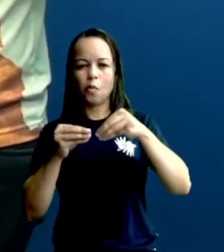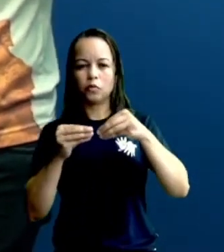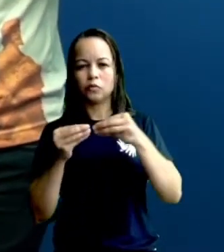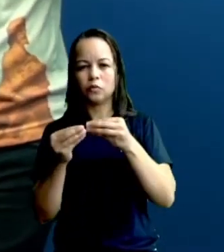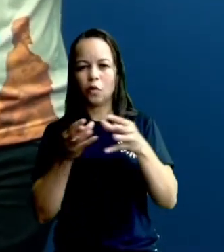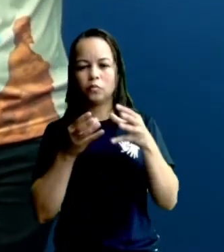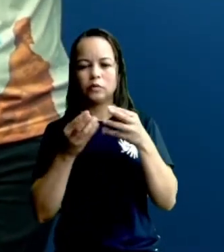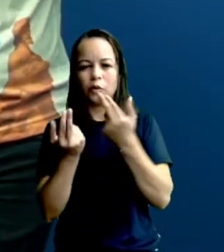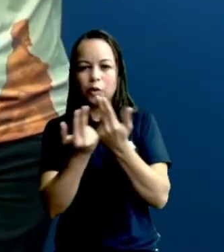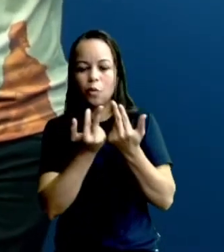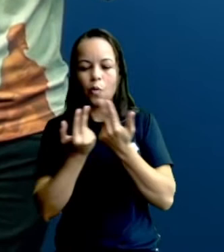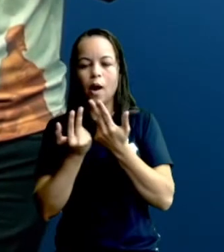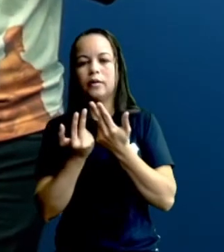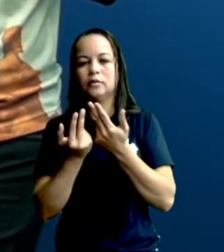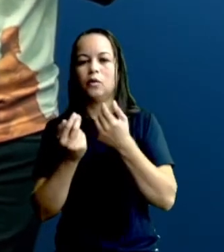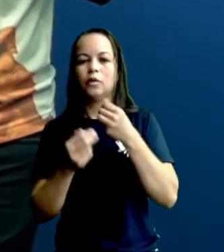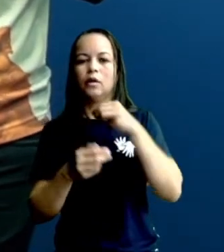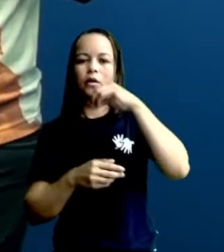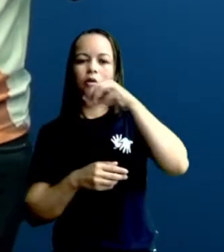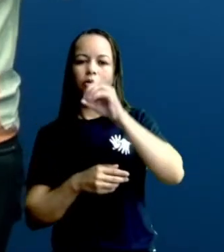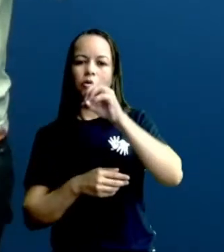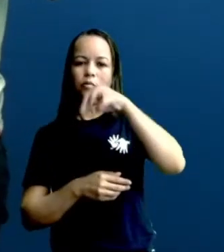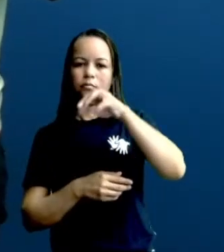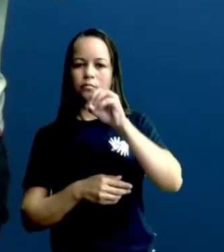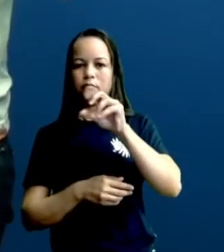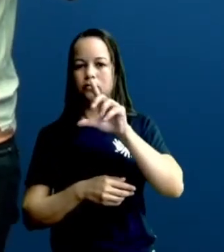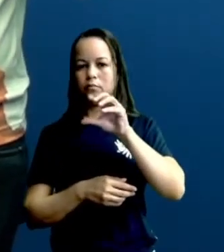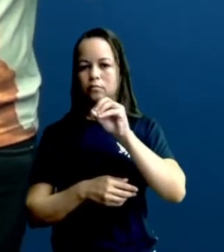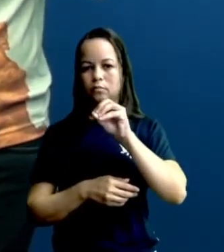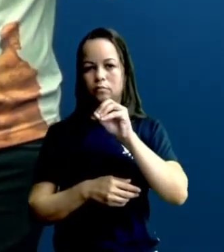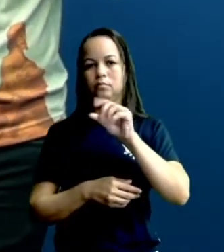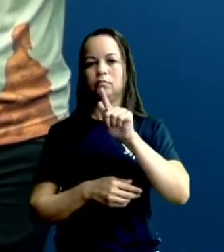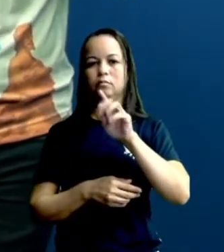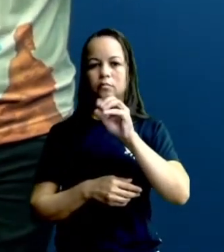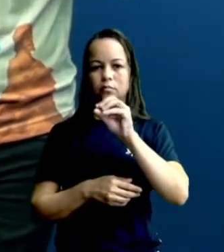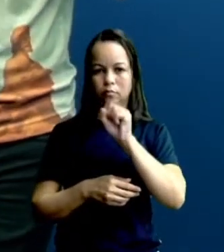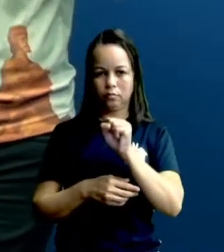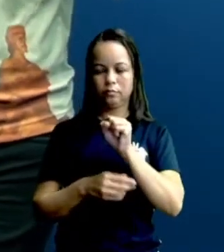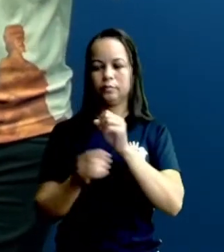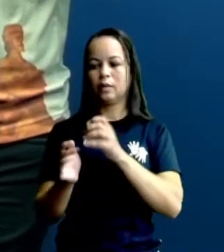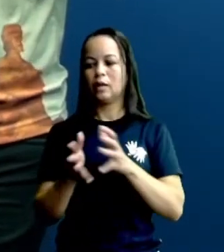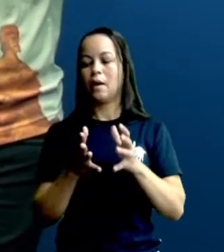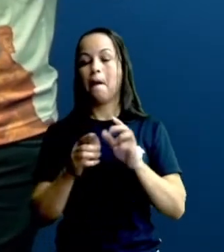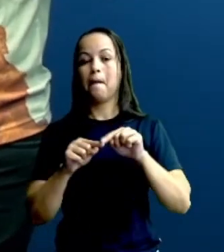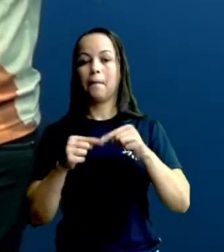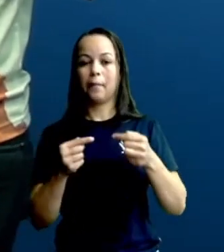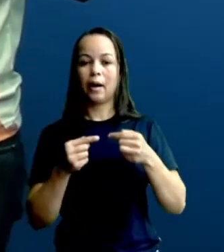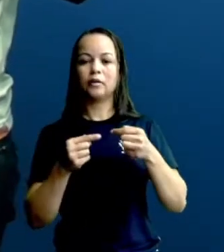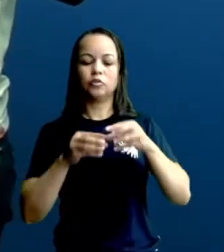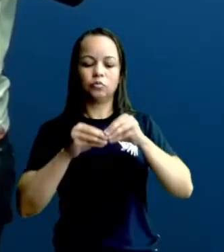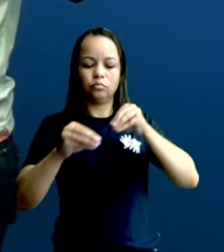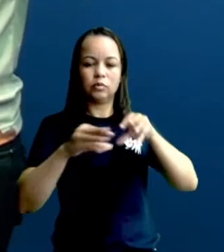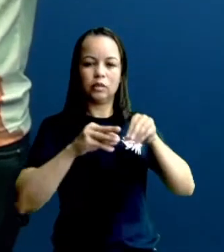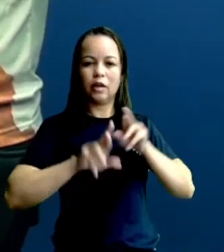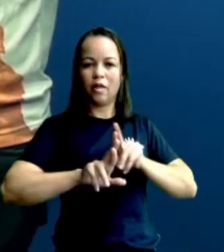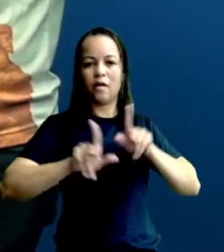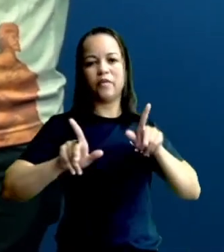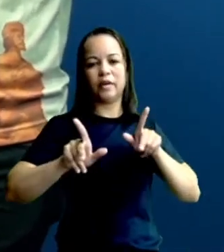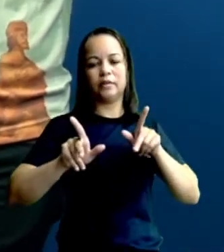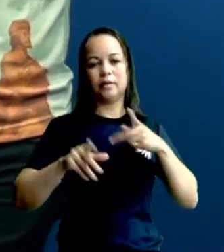de cromossomos homólogos, ou de alelos homólogos. E a partir disso,